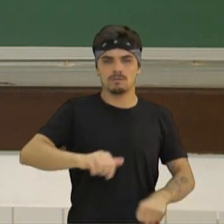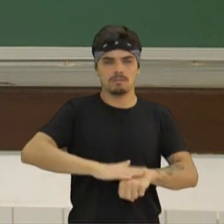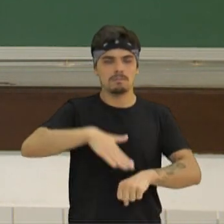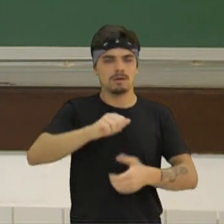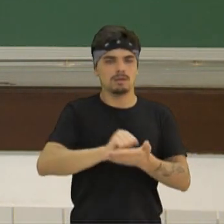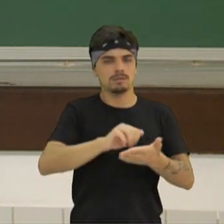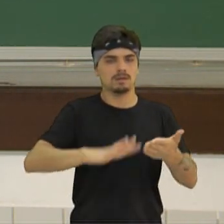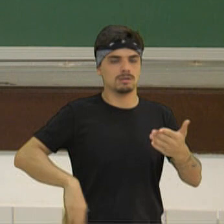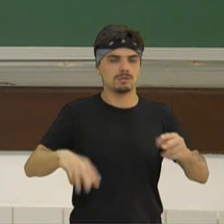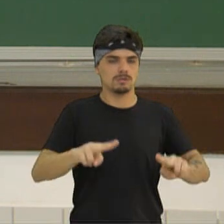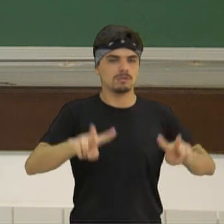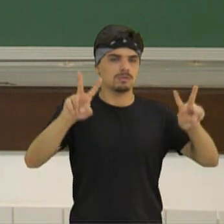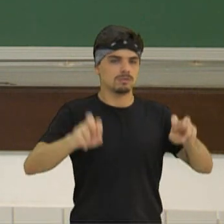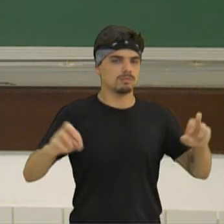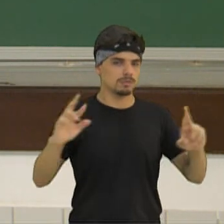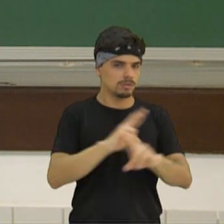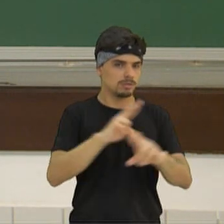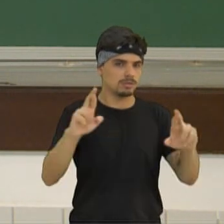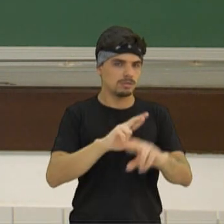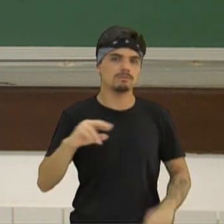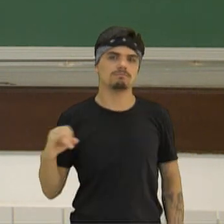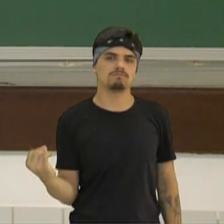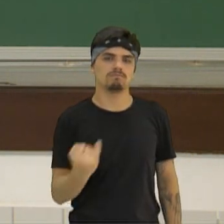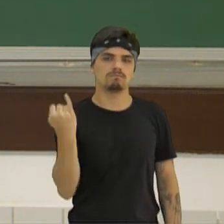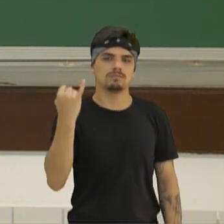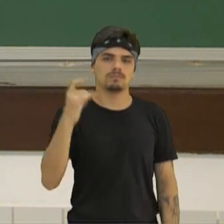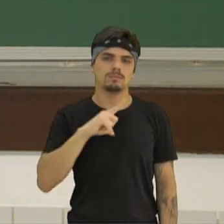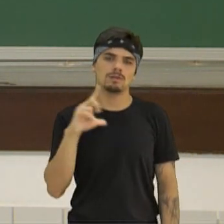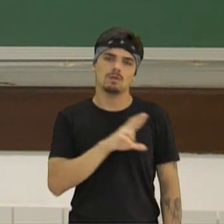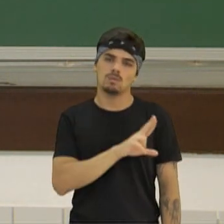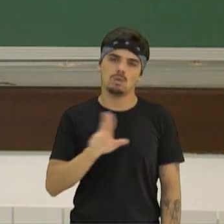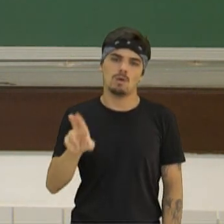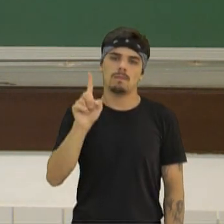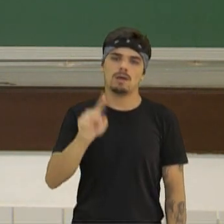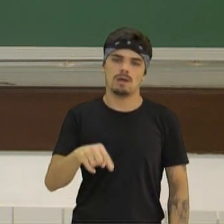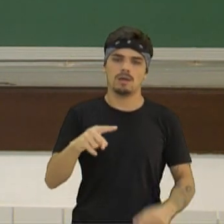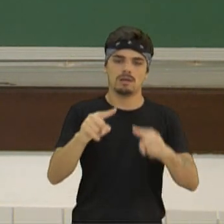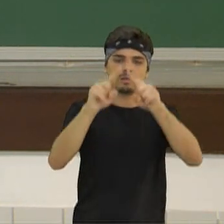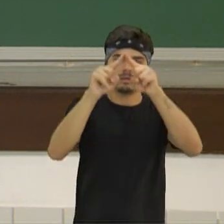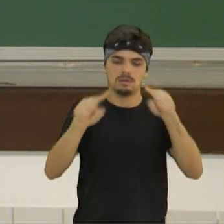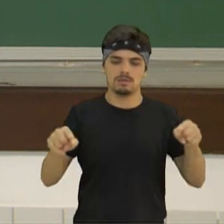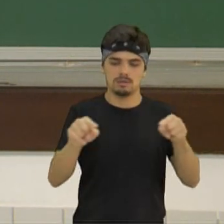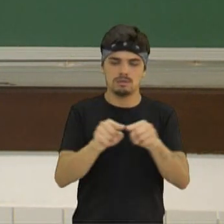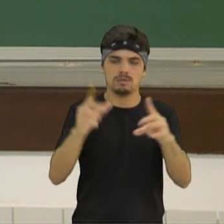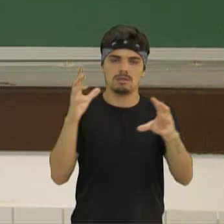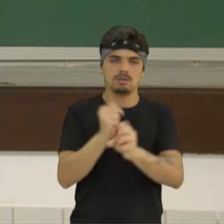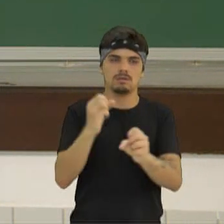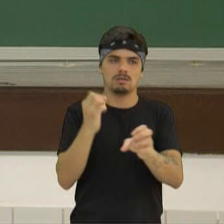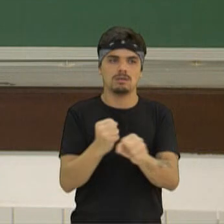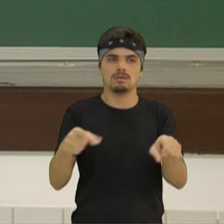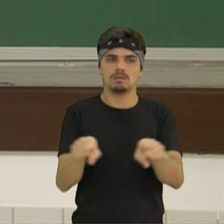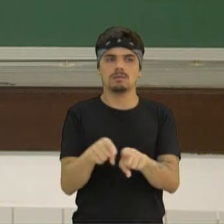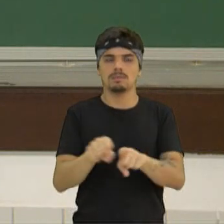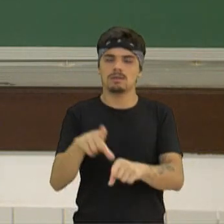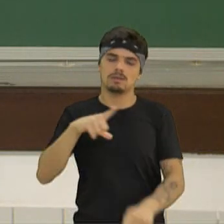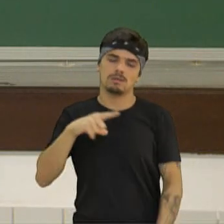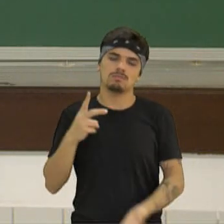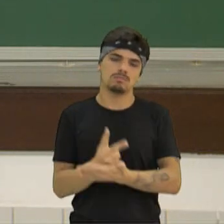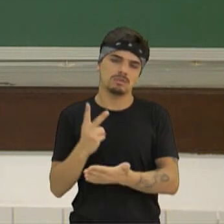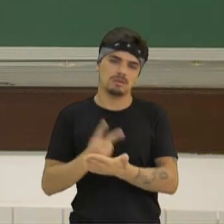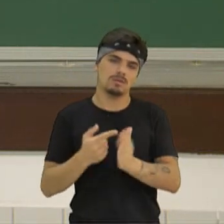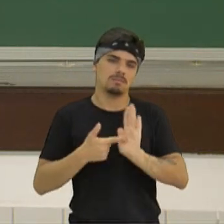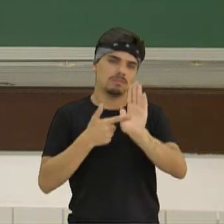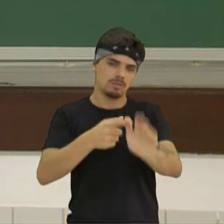né, sobre essa relação tão importante, porque diz o nome ali, trigonométrica fundamental. E aí eu sempre, né, falo